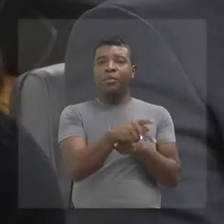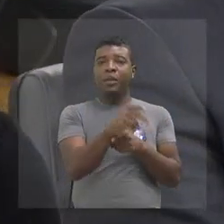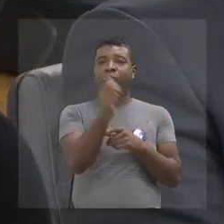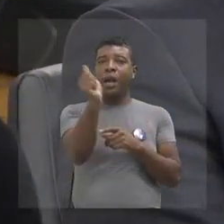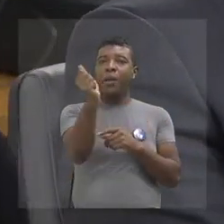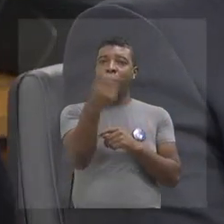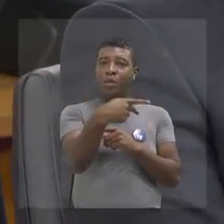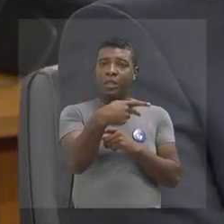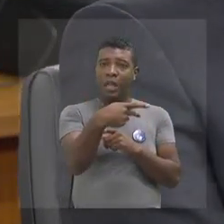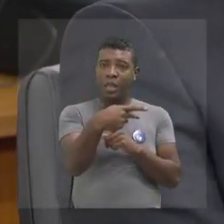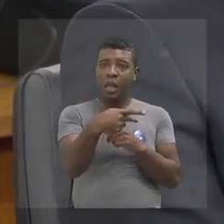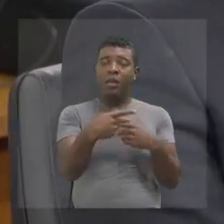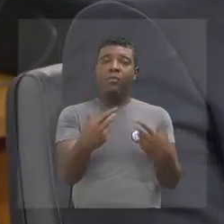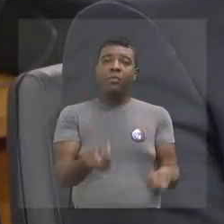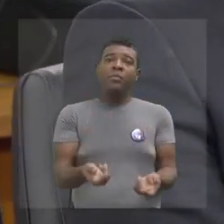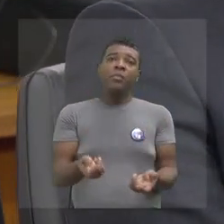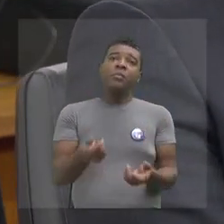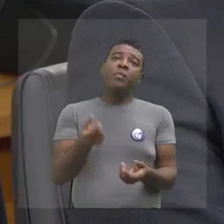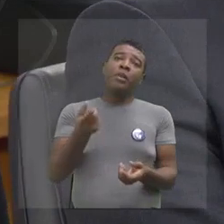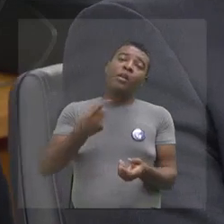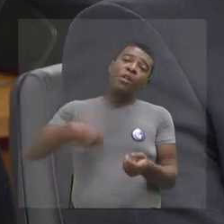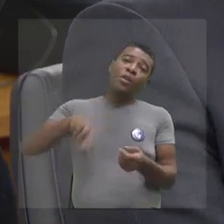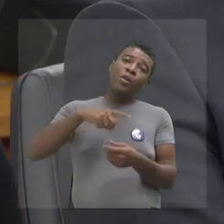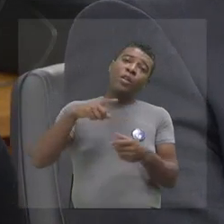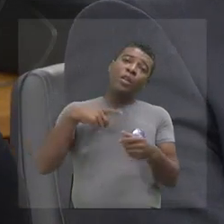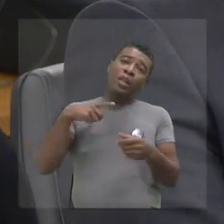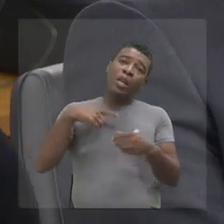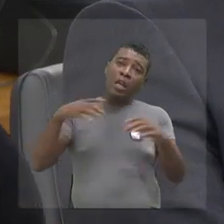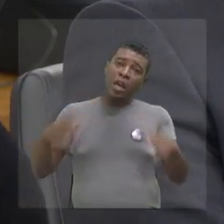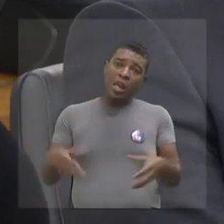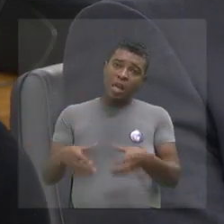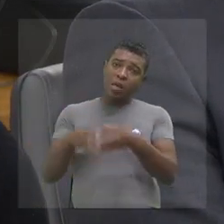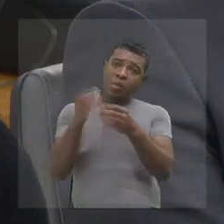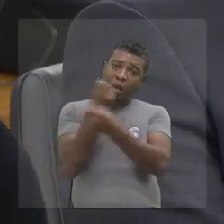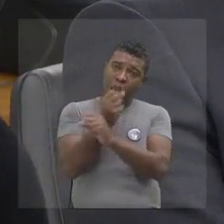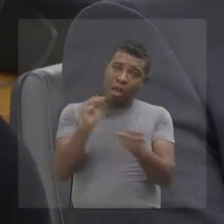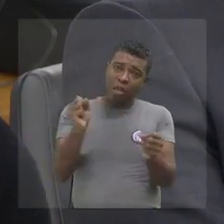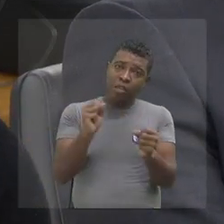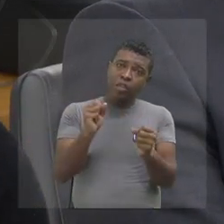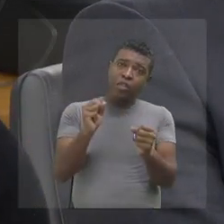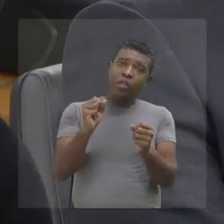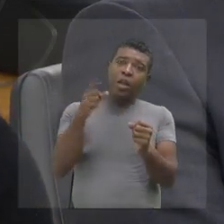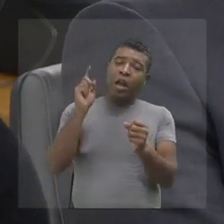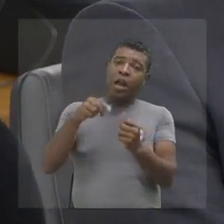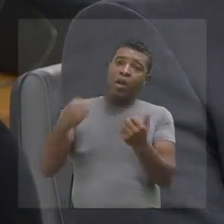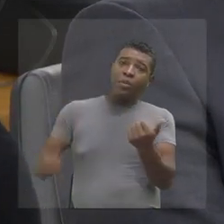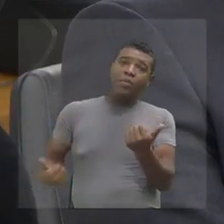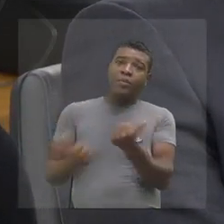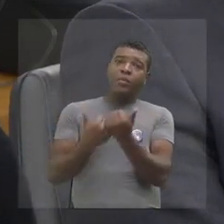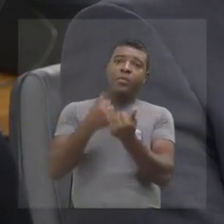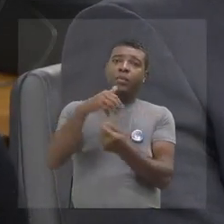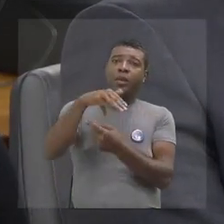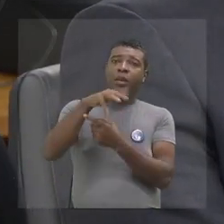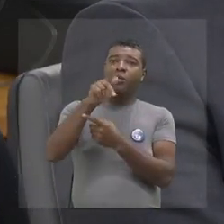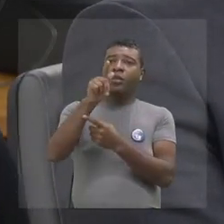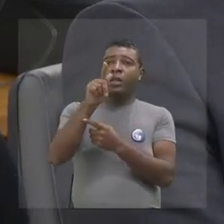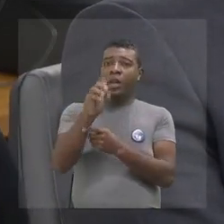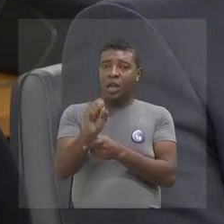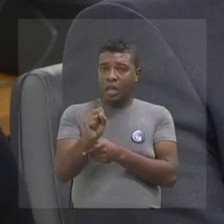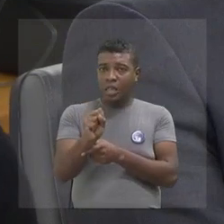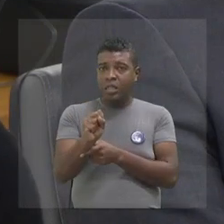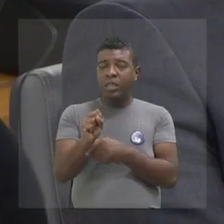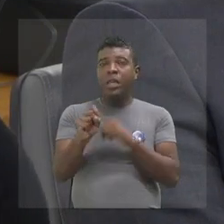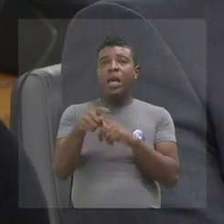alternativas né hoje nós temos uma equipe grande é a partir do apoio da MGS que são os guarda